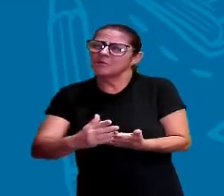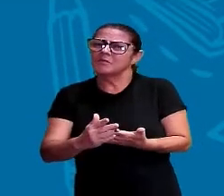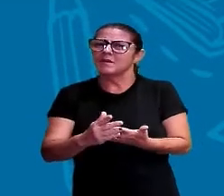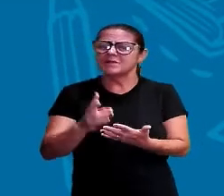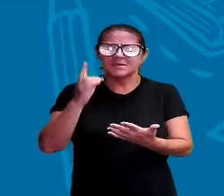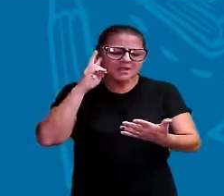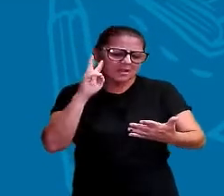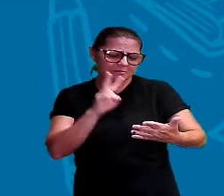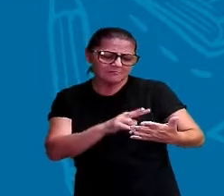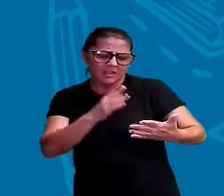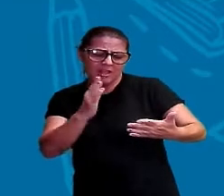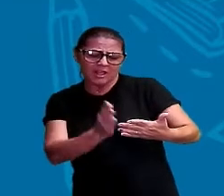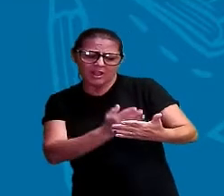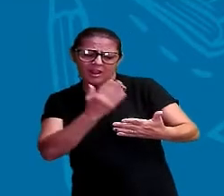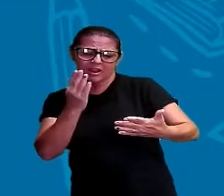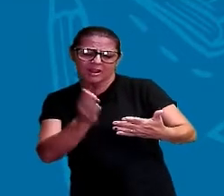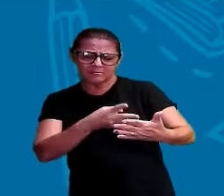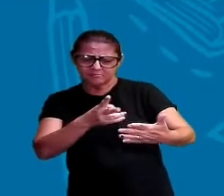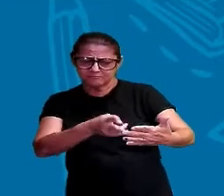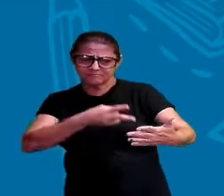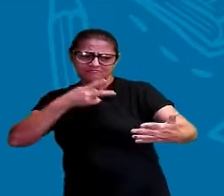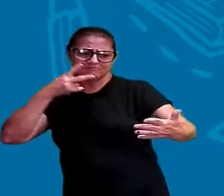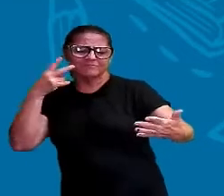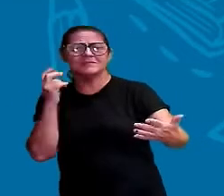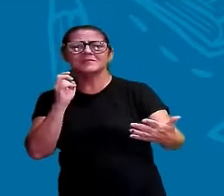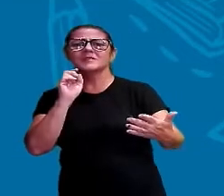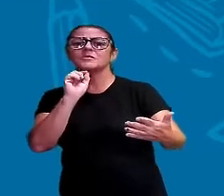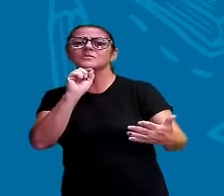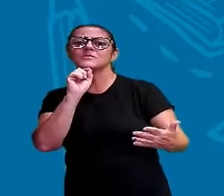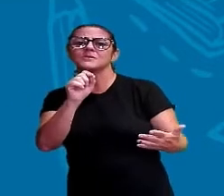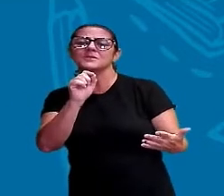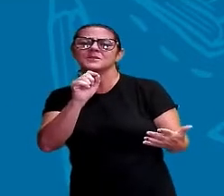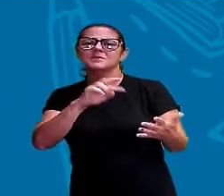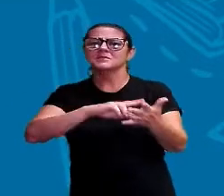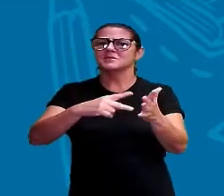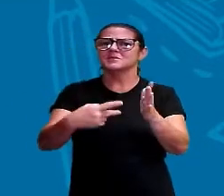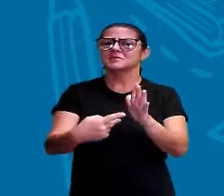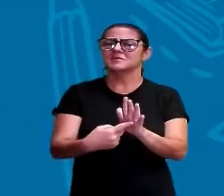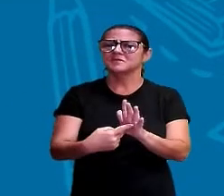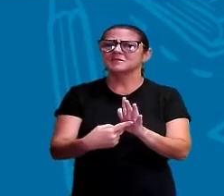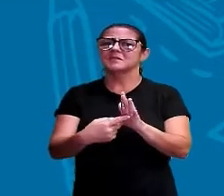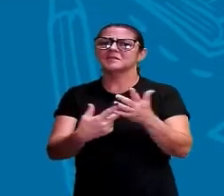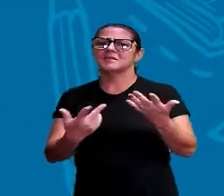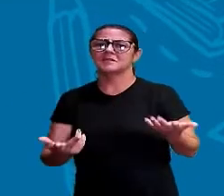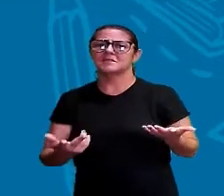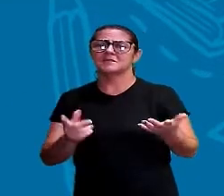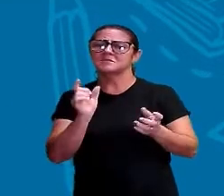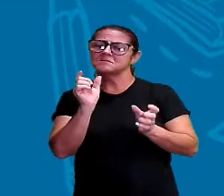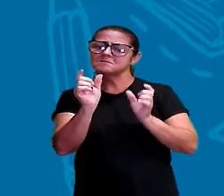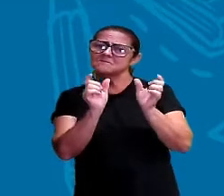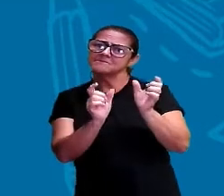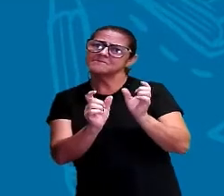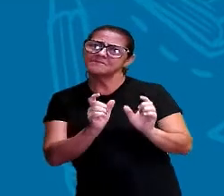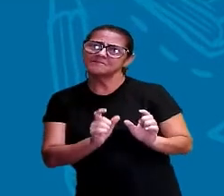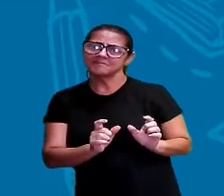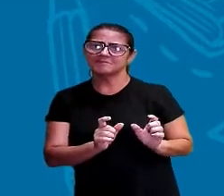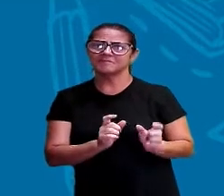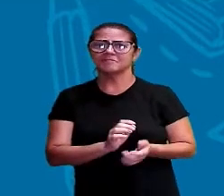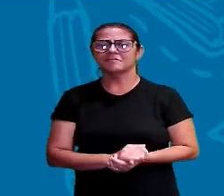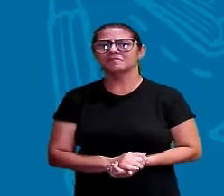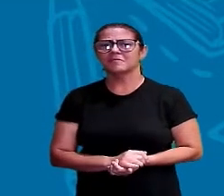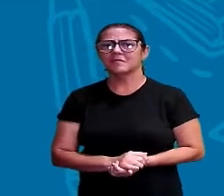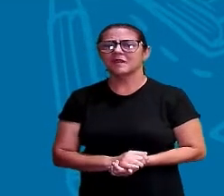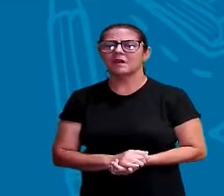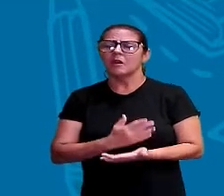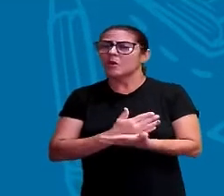rever palavras e observa quais são os significados que elas podem te dar. É